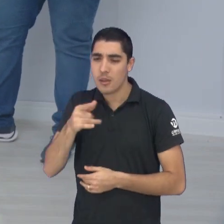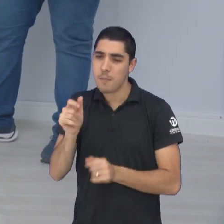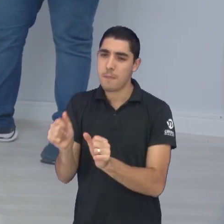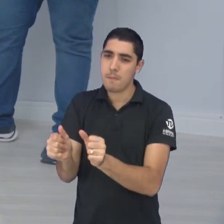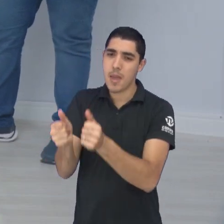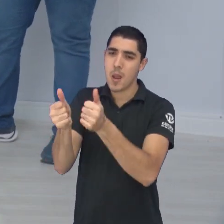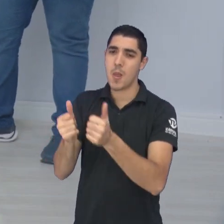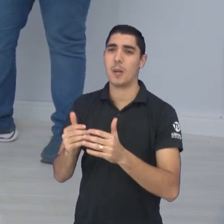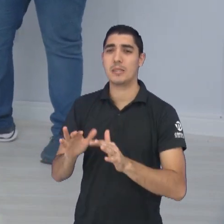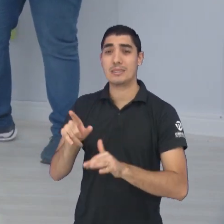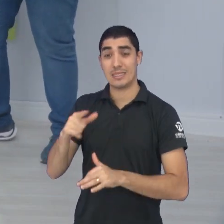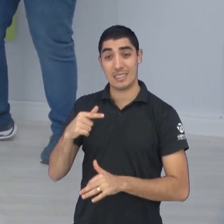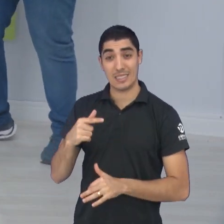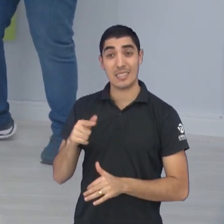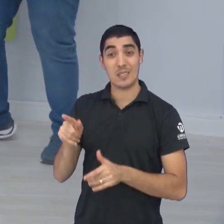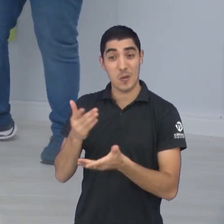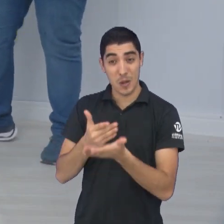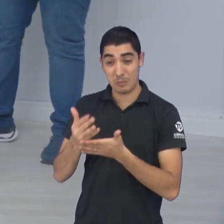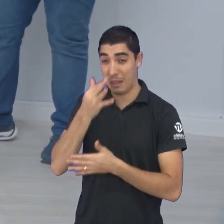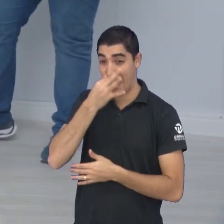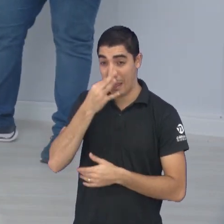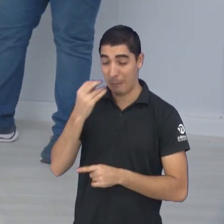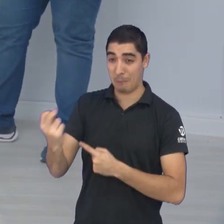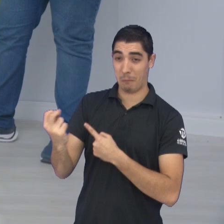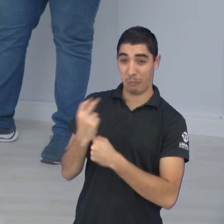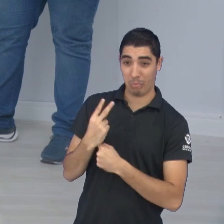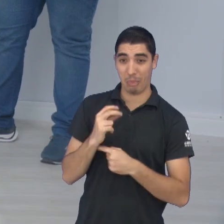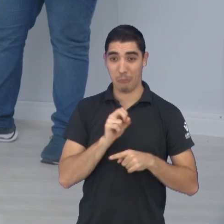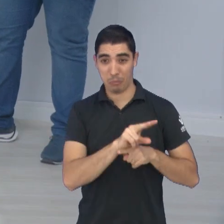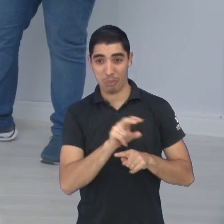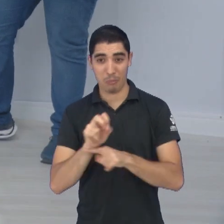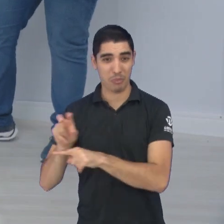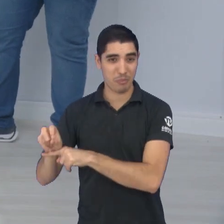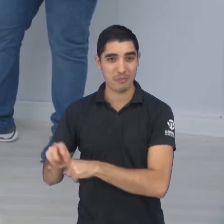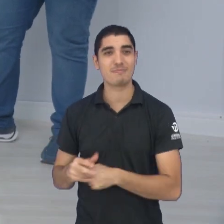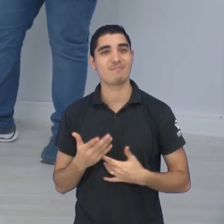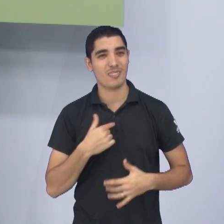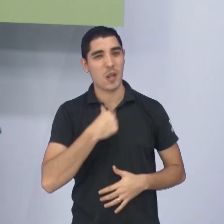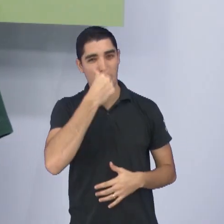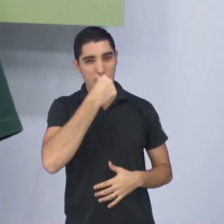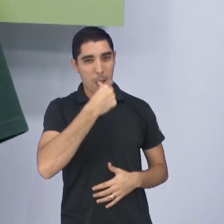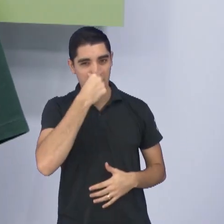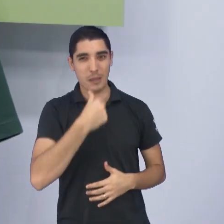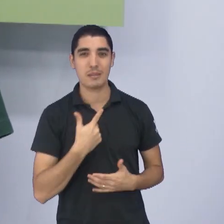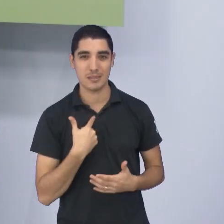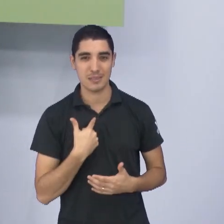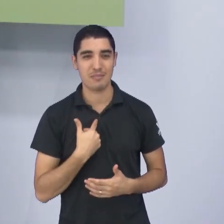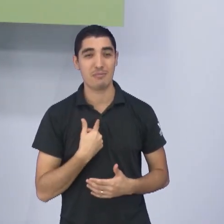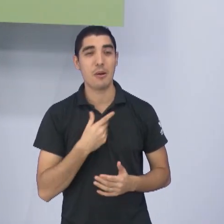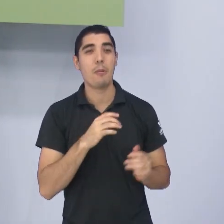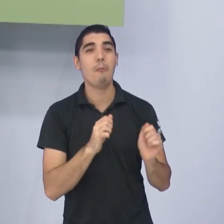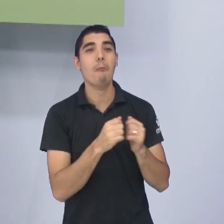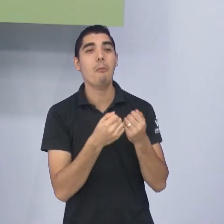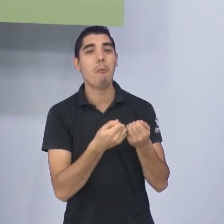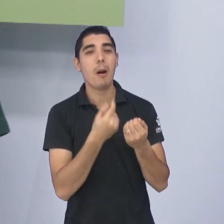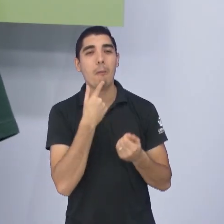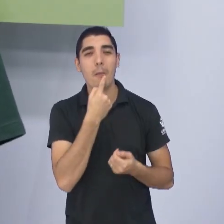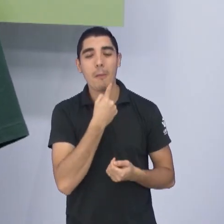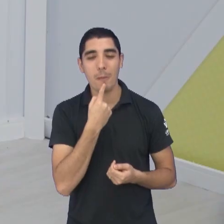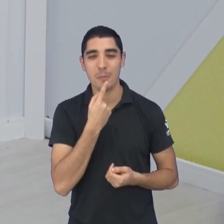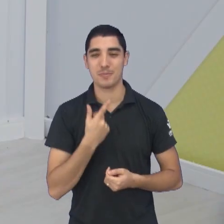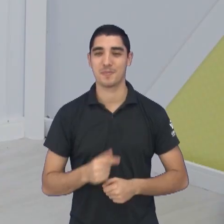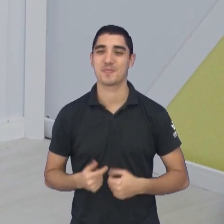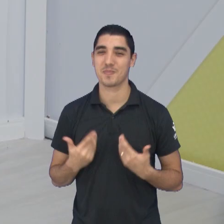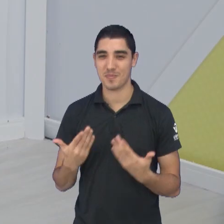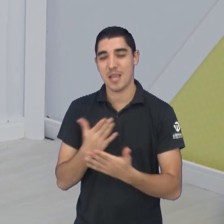eu tô começando a ficar, a gripe tá pegando todo mundo. Tô fanho, vou mal um bão no mundo dela. Grande abraço para você,